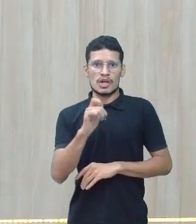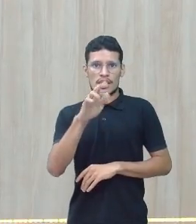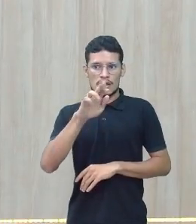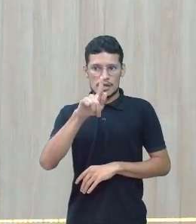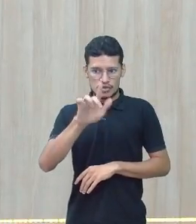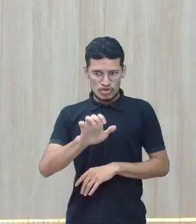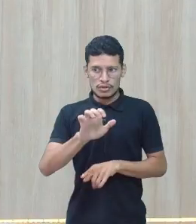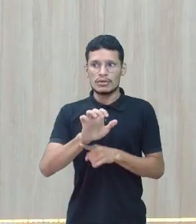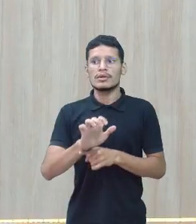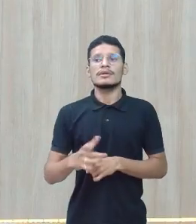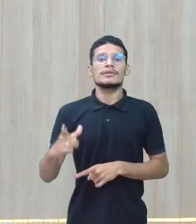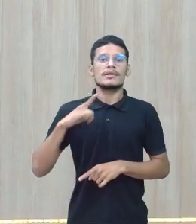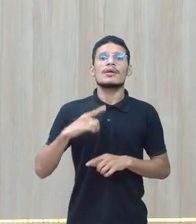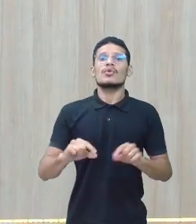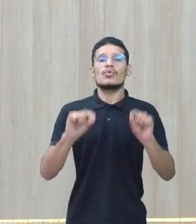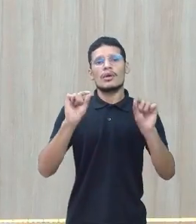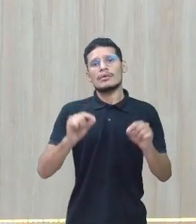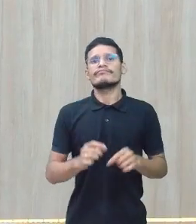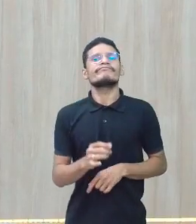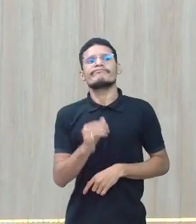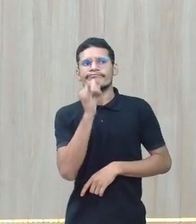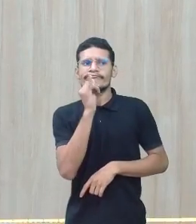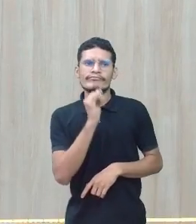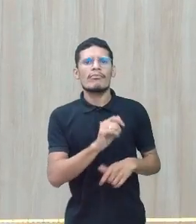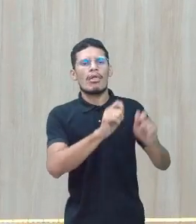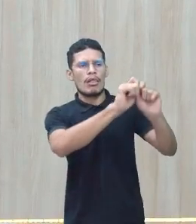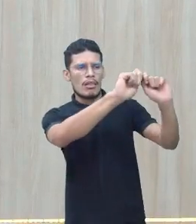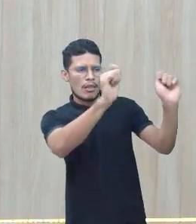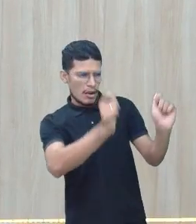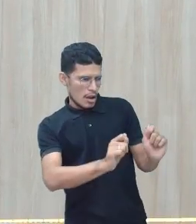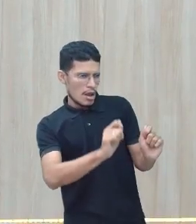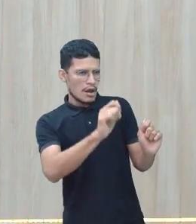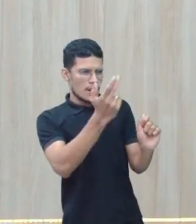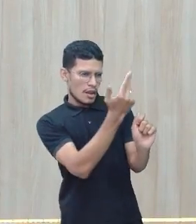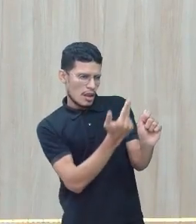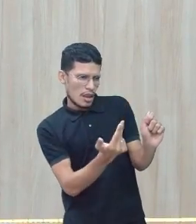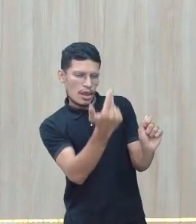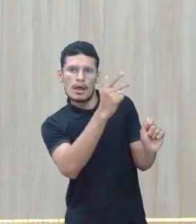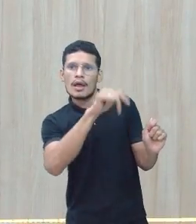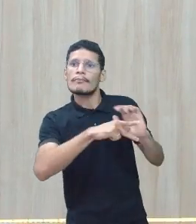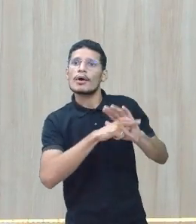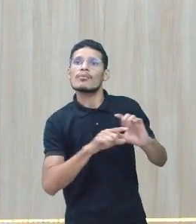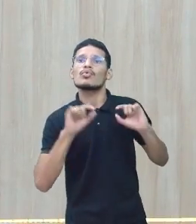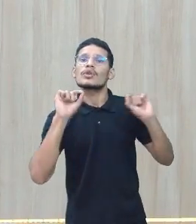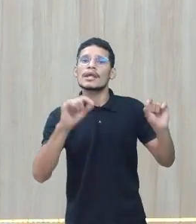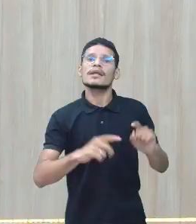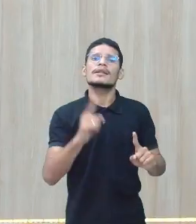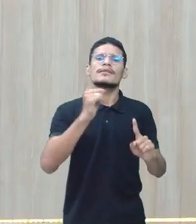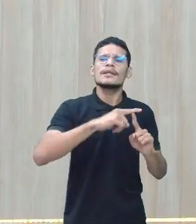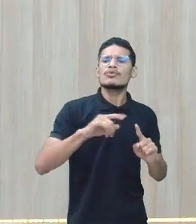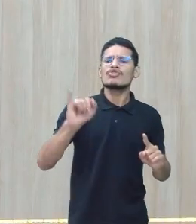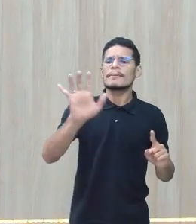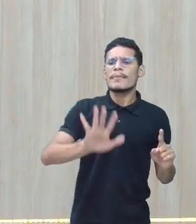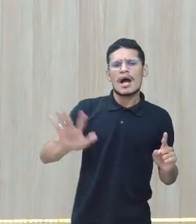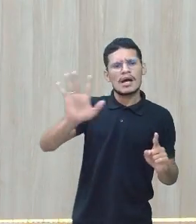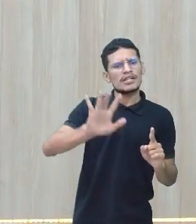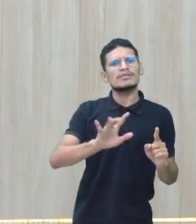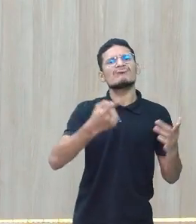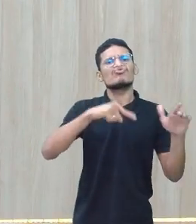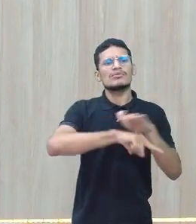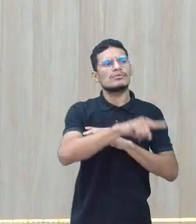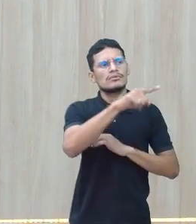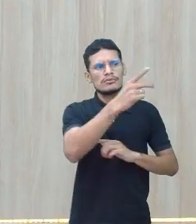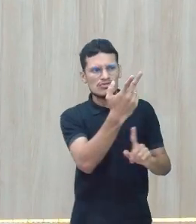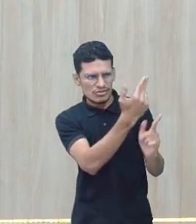gente tem lá as caricaturas que funcionam como um exagero da imagem. Então, no meme